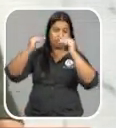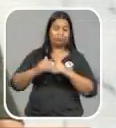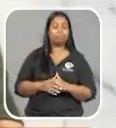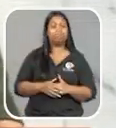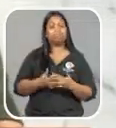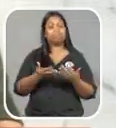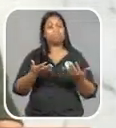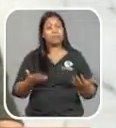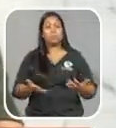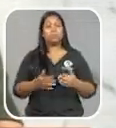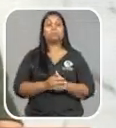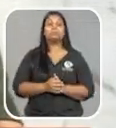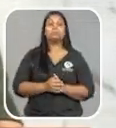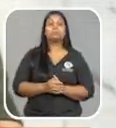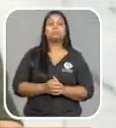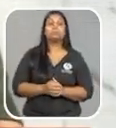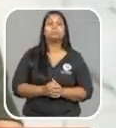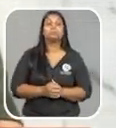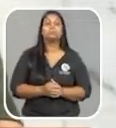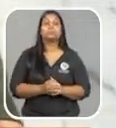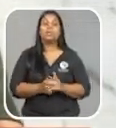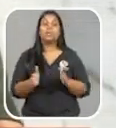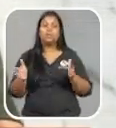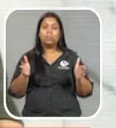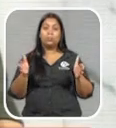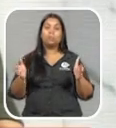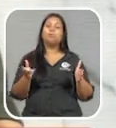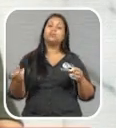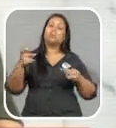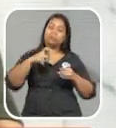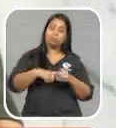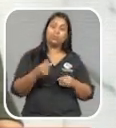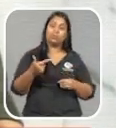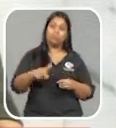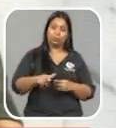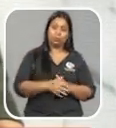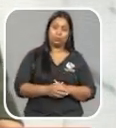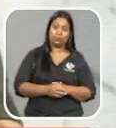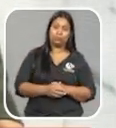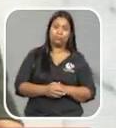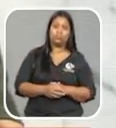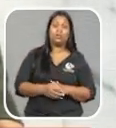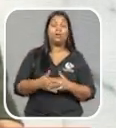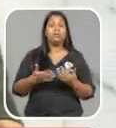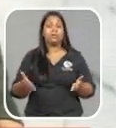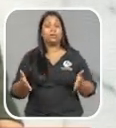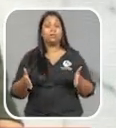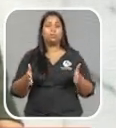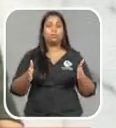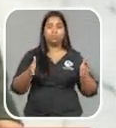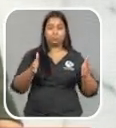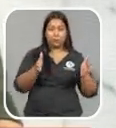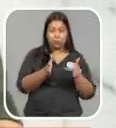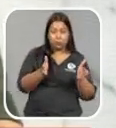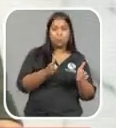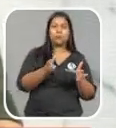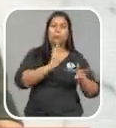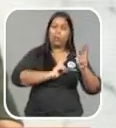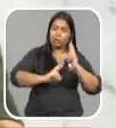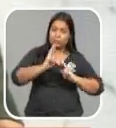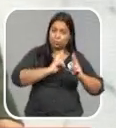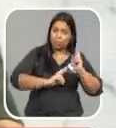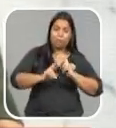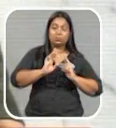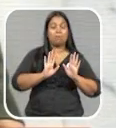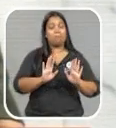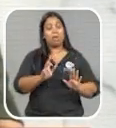tem que ser encarado novamente. Então, a curto prazo, nós vamos ter respostas, mas não serão ainda as mais satisfatórias. E